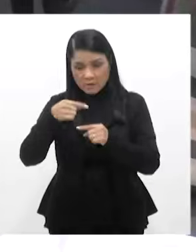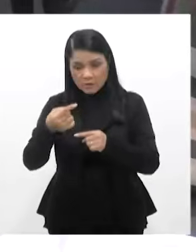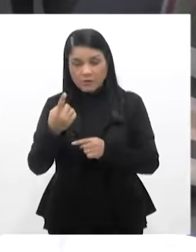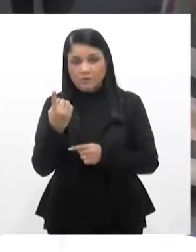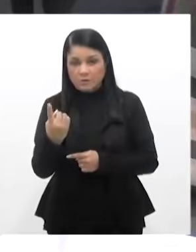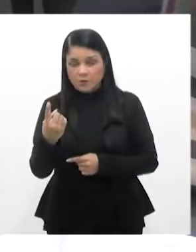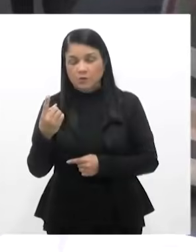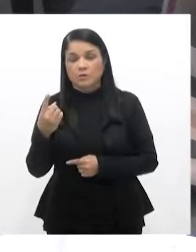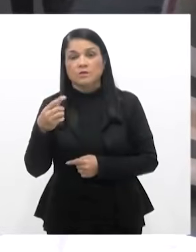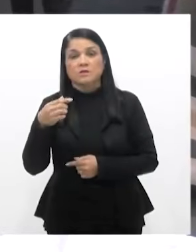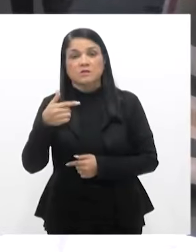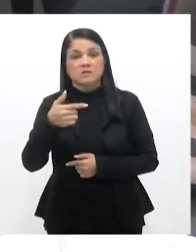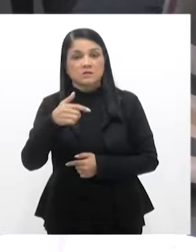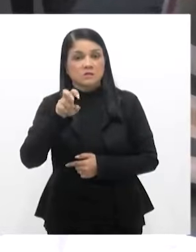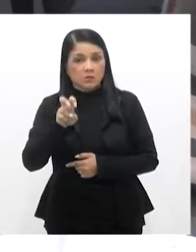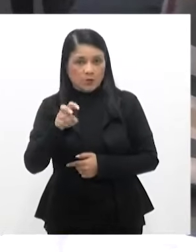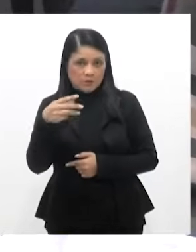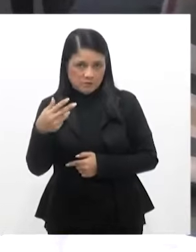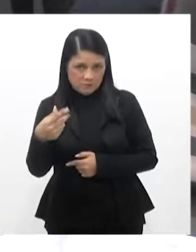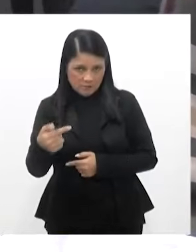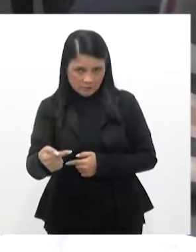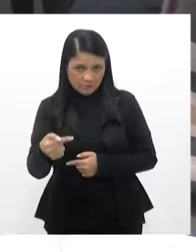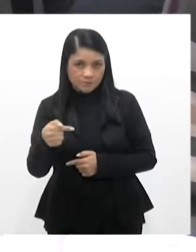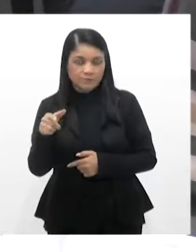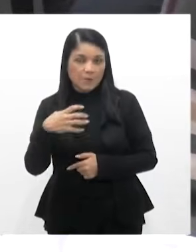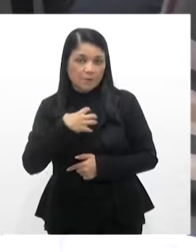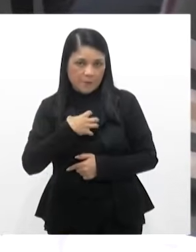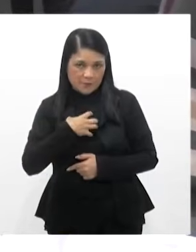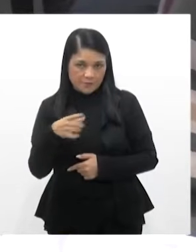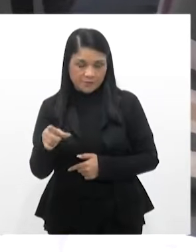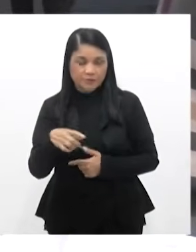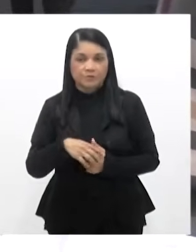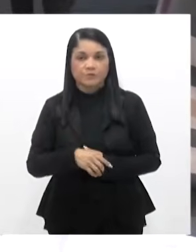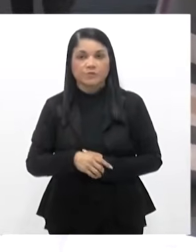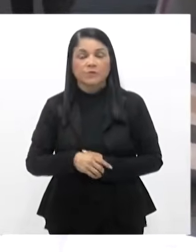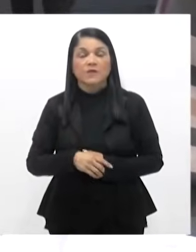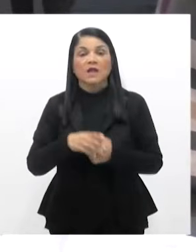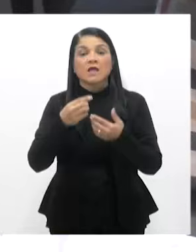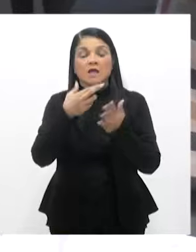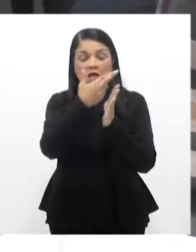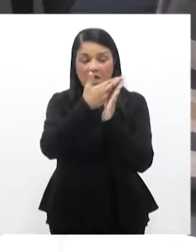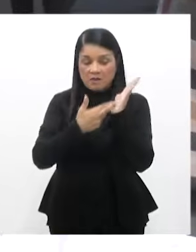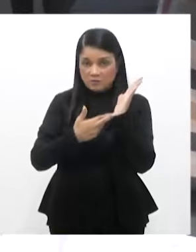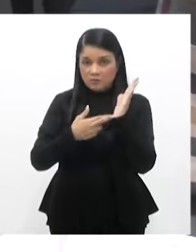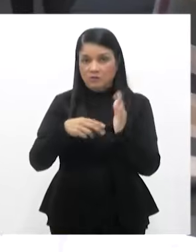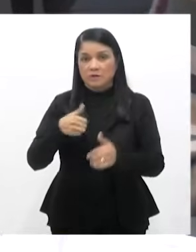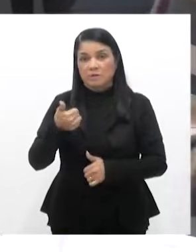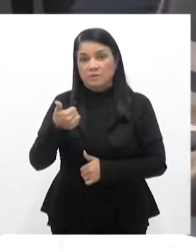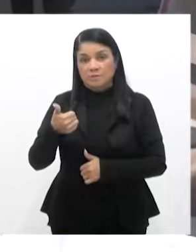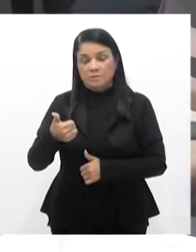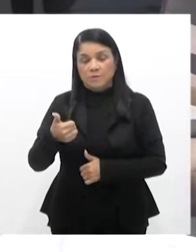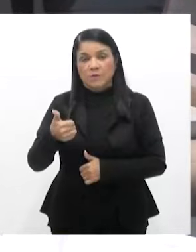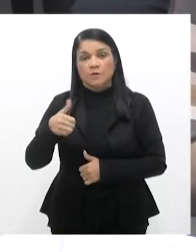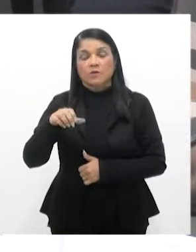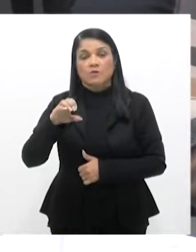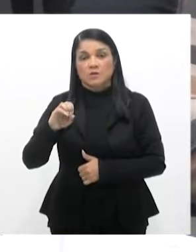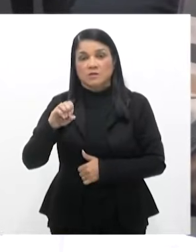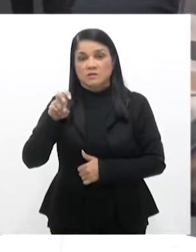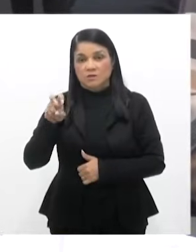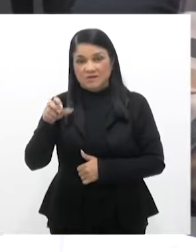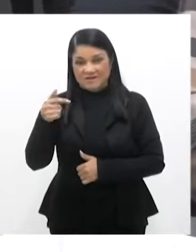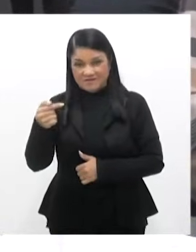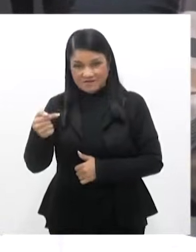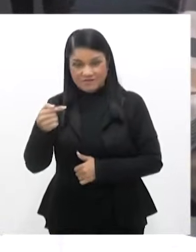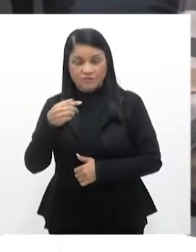1057. Bom, quem relatou a 1057 foi o ministro Dias